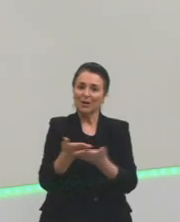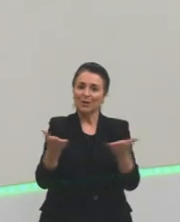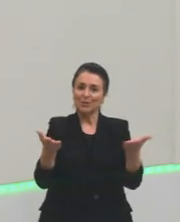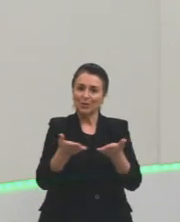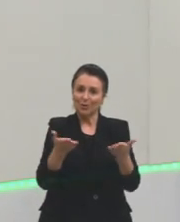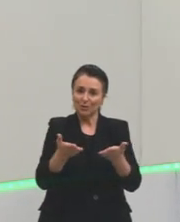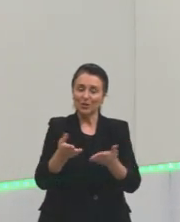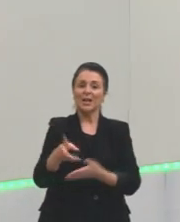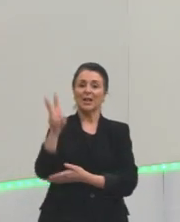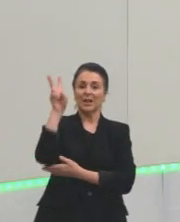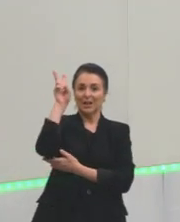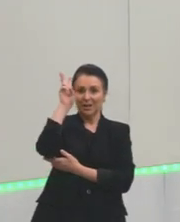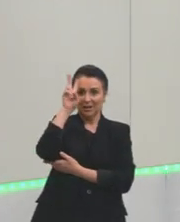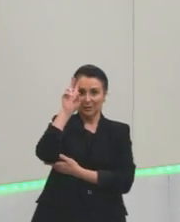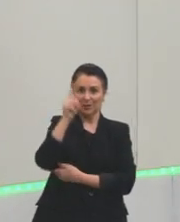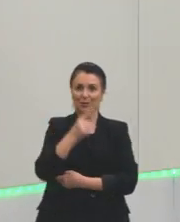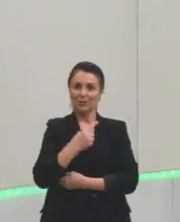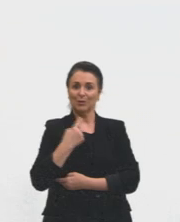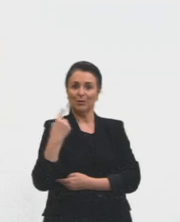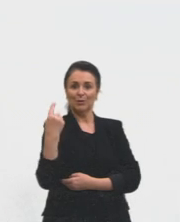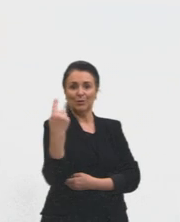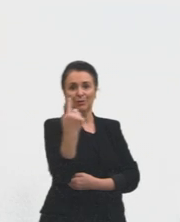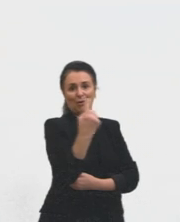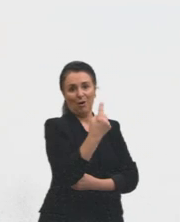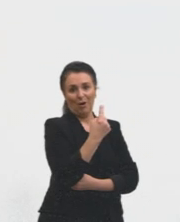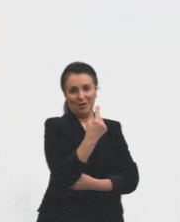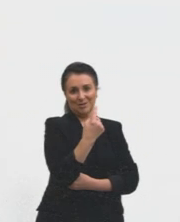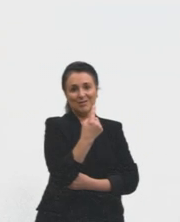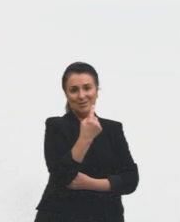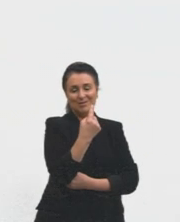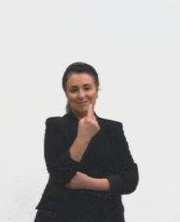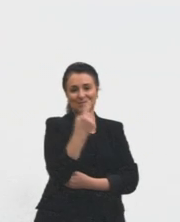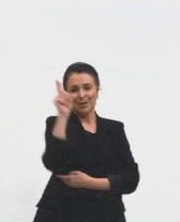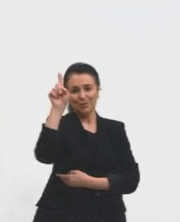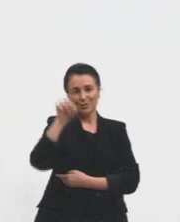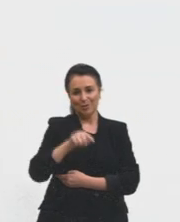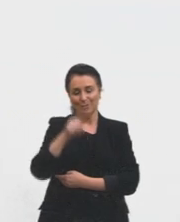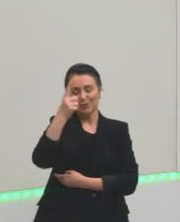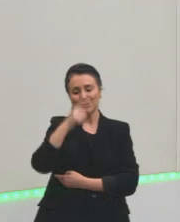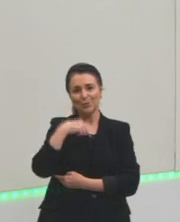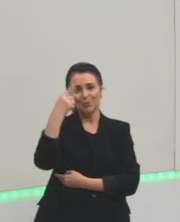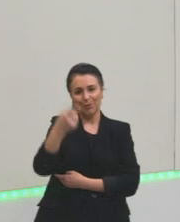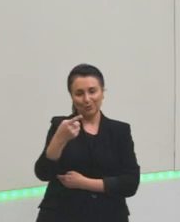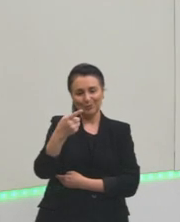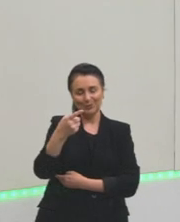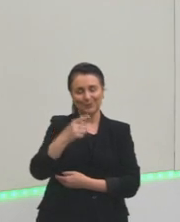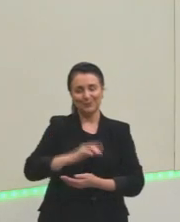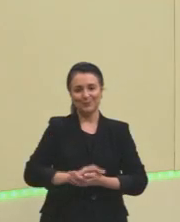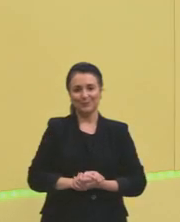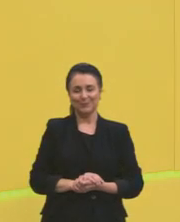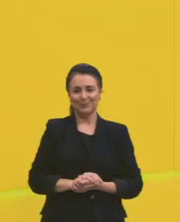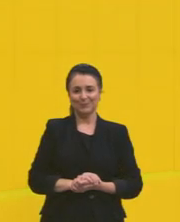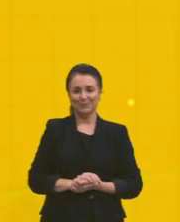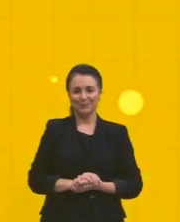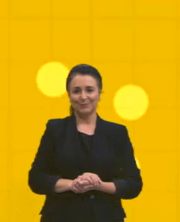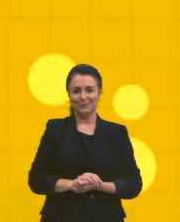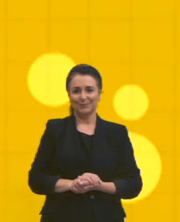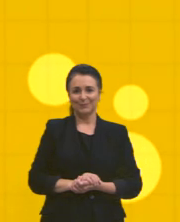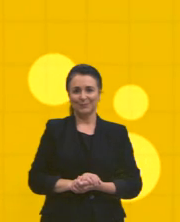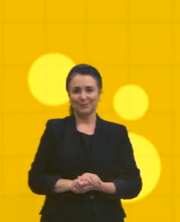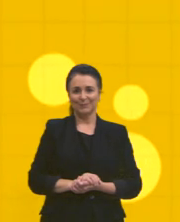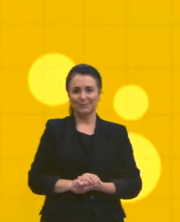só para lembrar que nós somos o outro do outro muito obrigada E aí